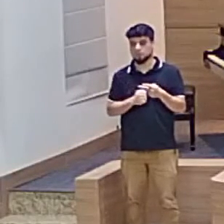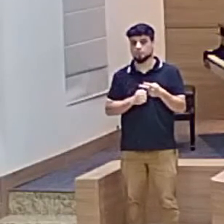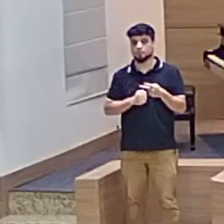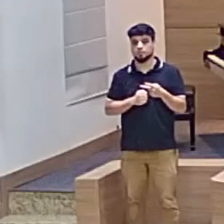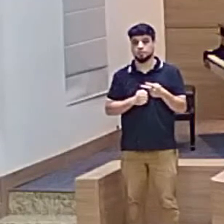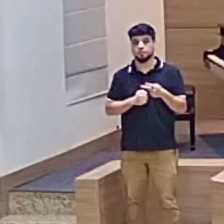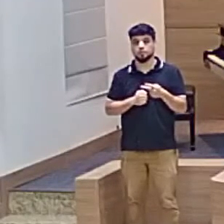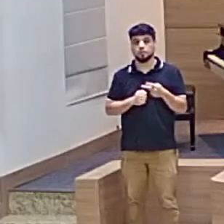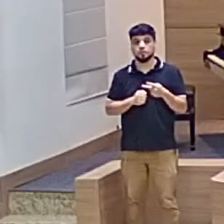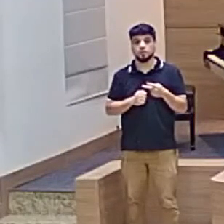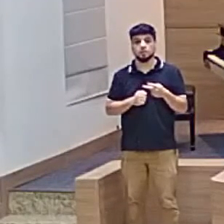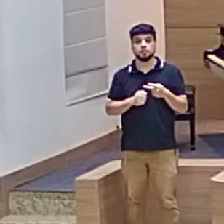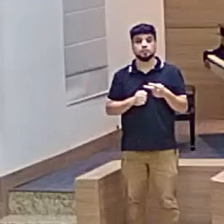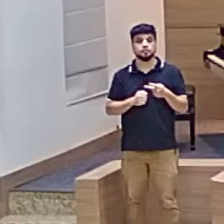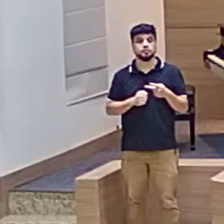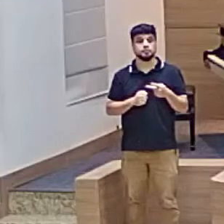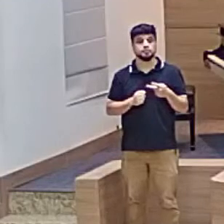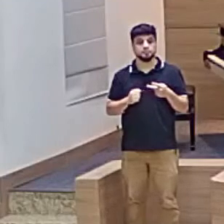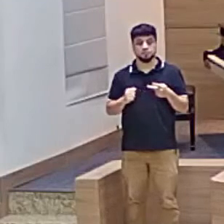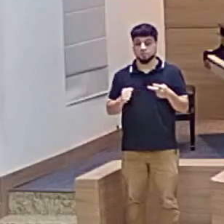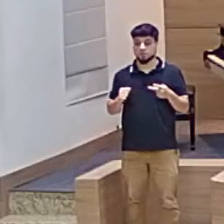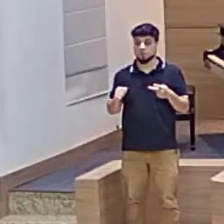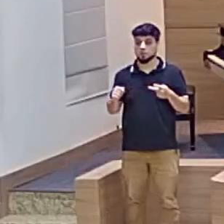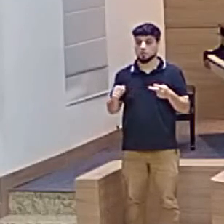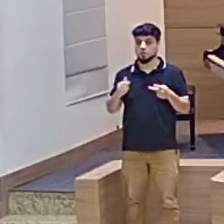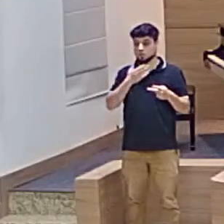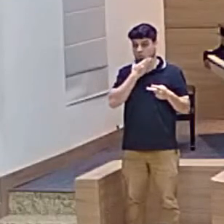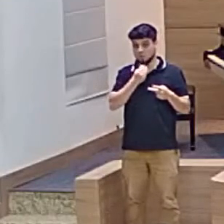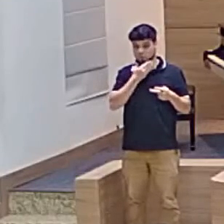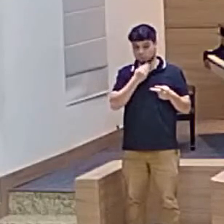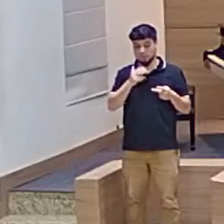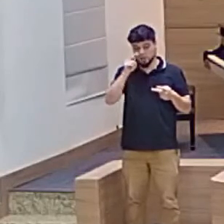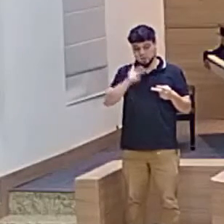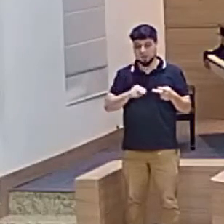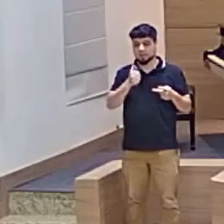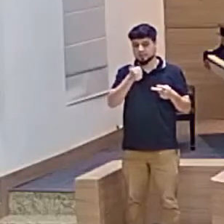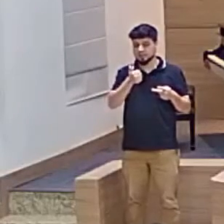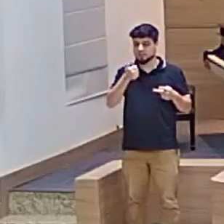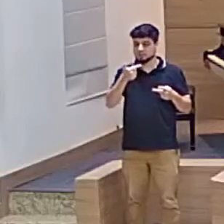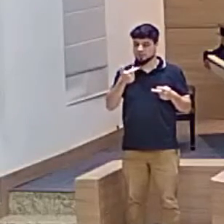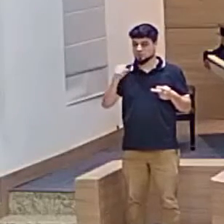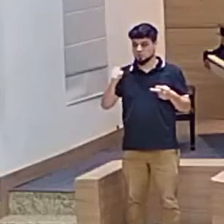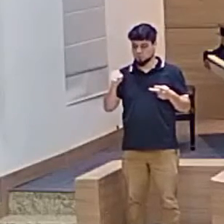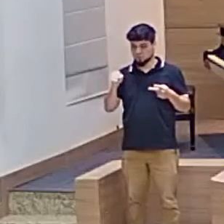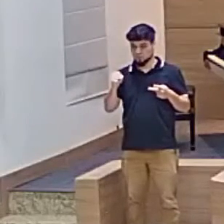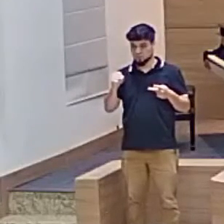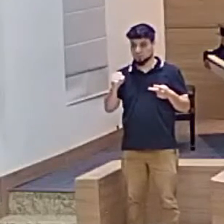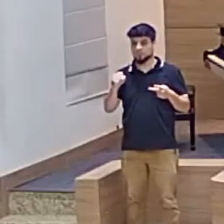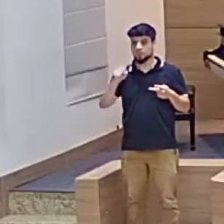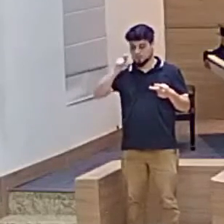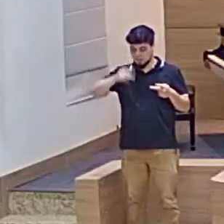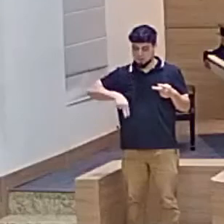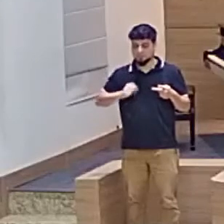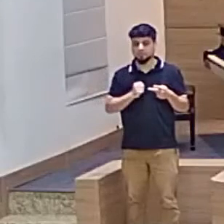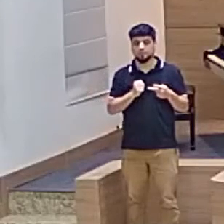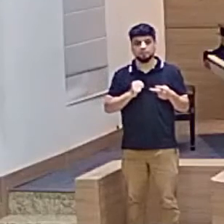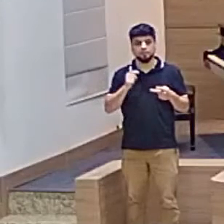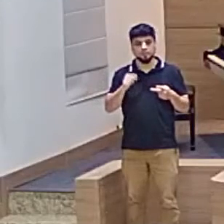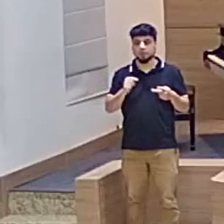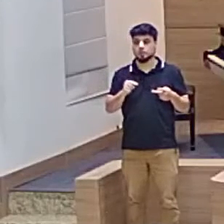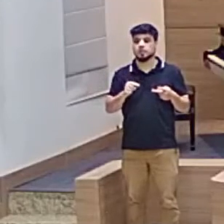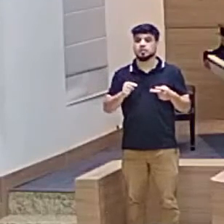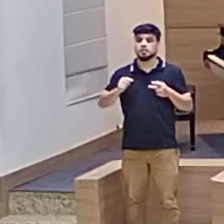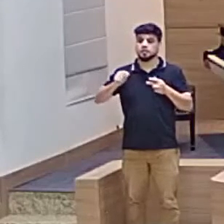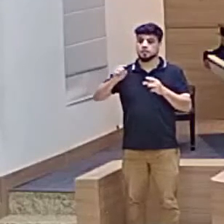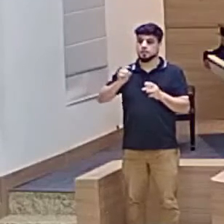filhos Aliás a sua mulher o homem Salmo 128 o homem que teme ao Senhor ele prospera no seu trabalho de